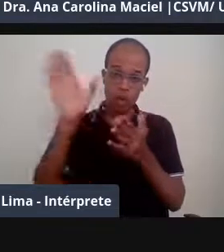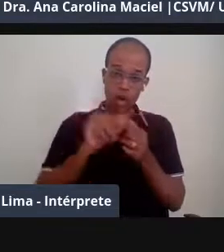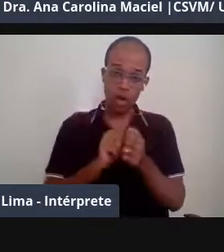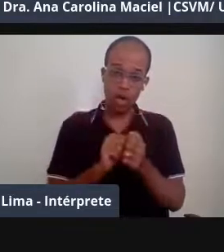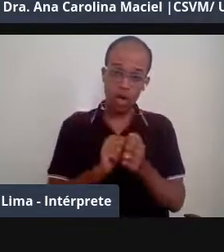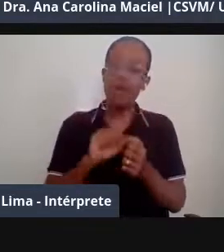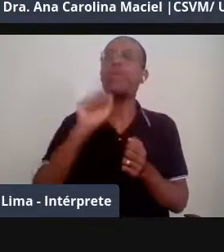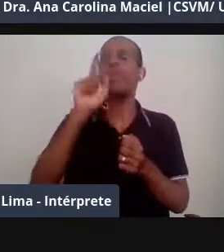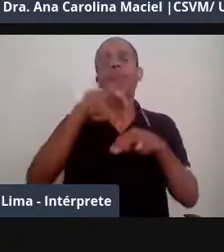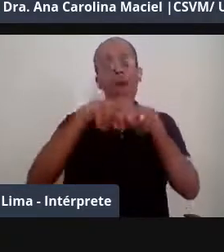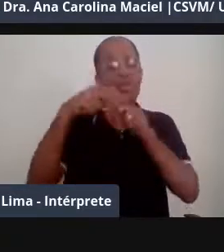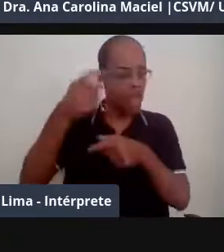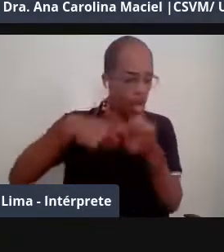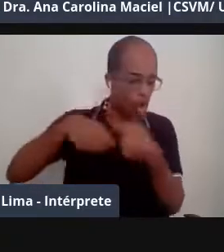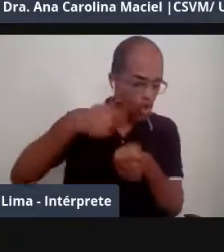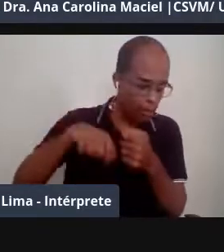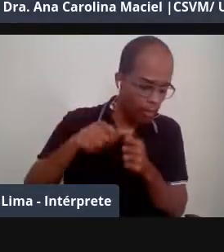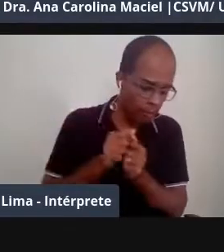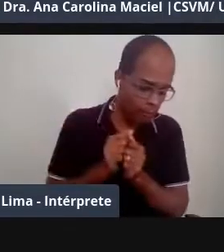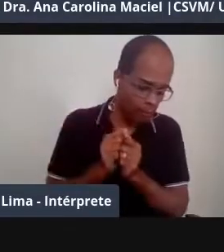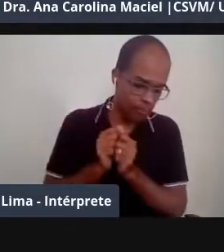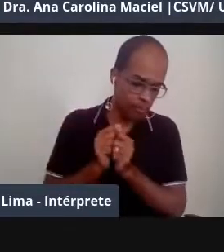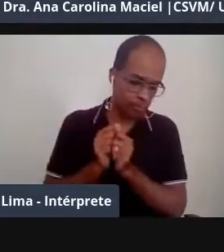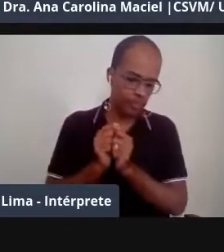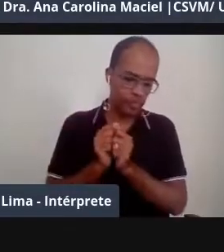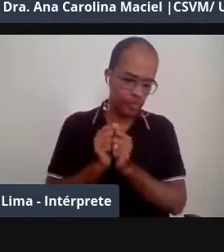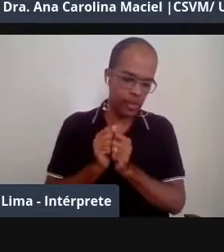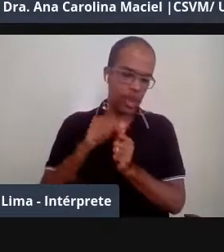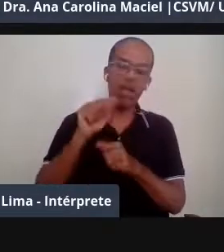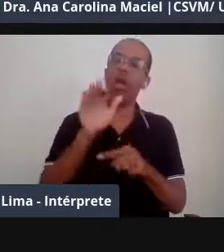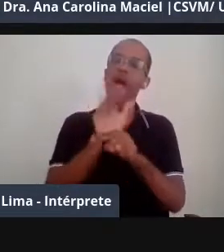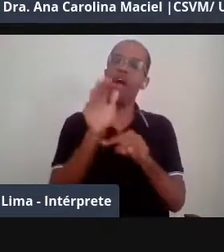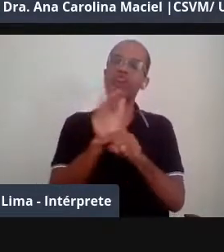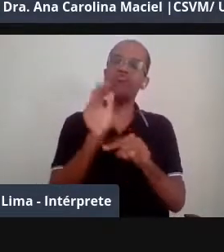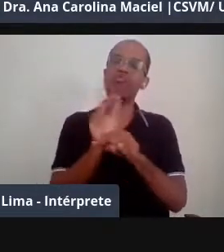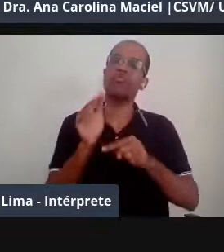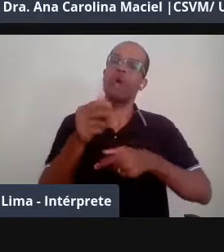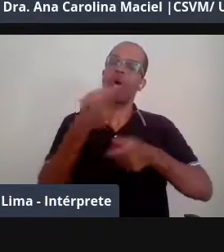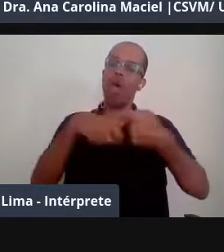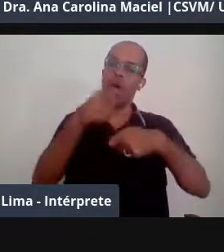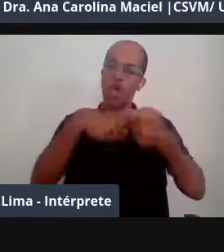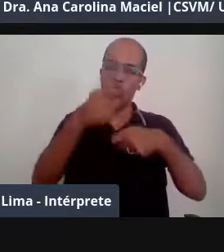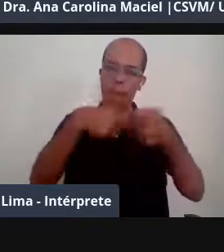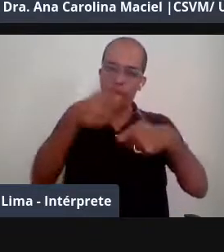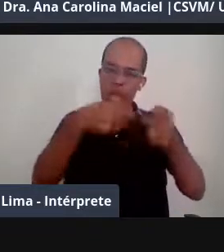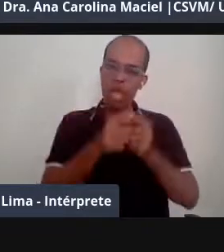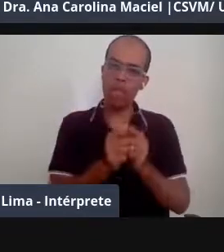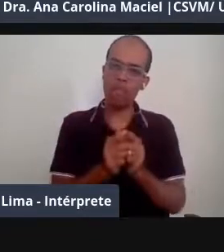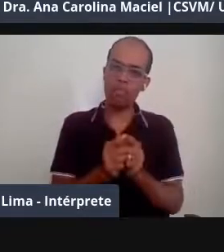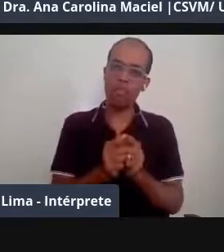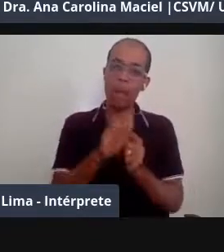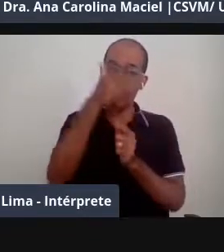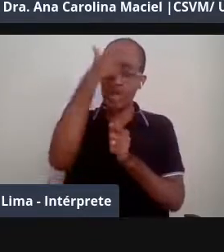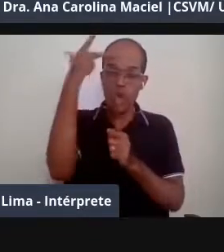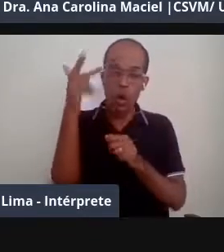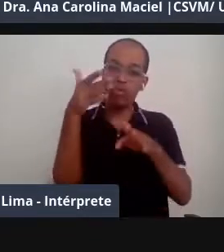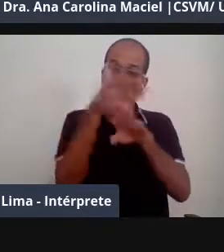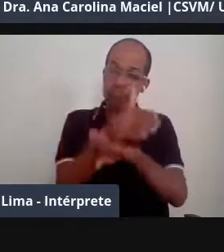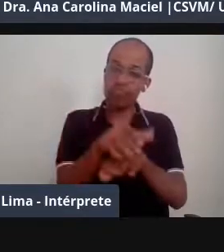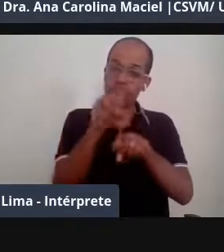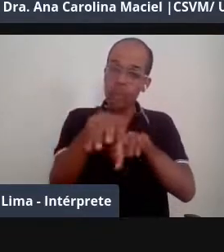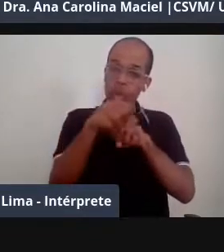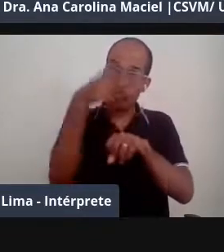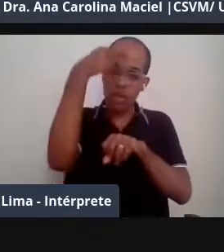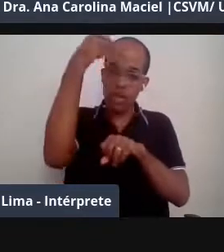questão econômica, porque isso fomenta a nossa economia. Ter mais gente atuando na área do ensino superior, isso melhora a economia do